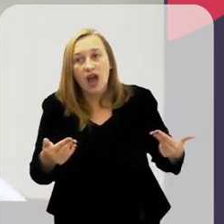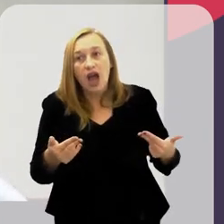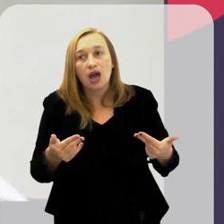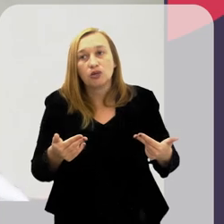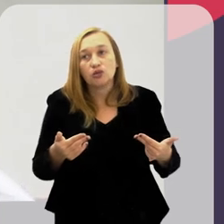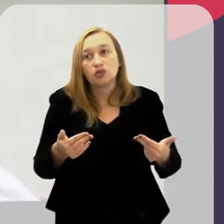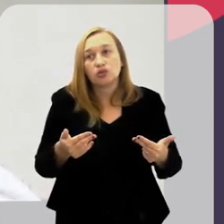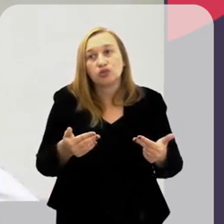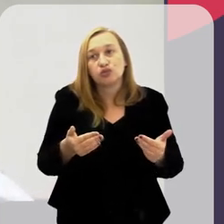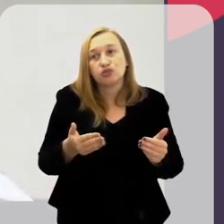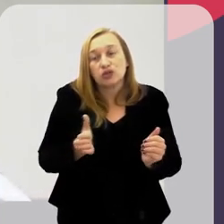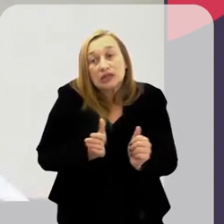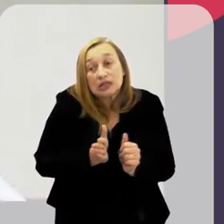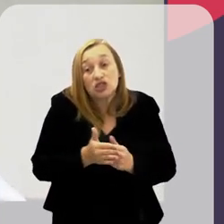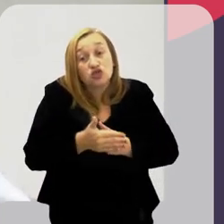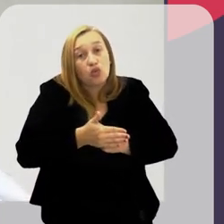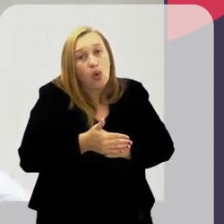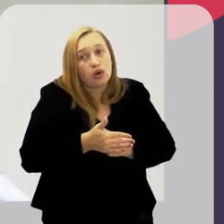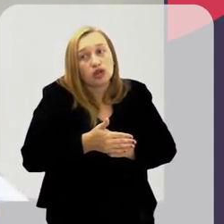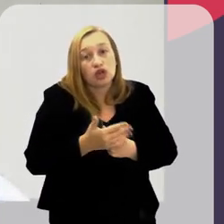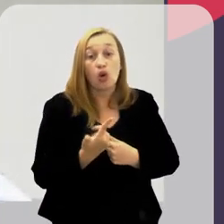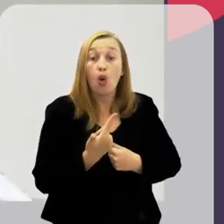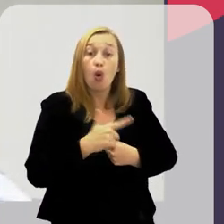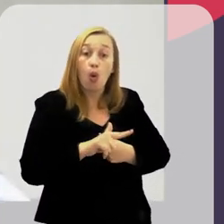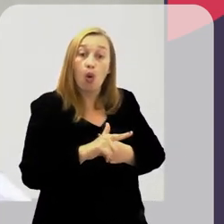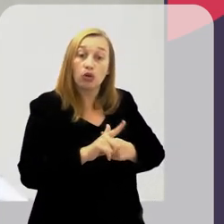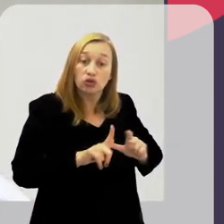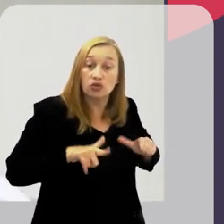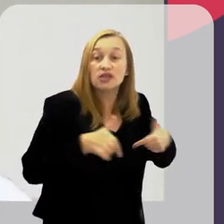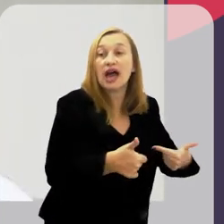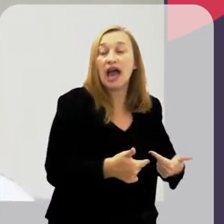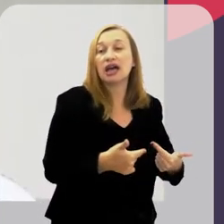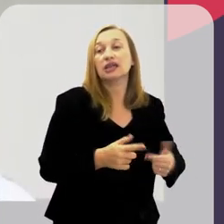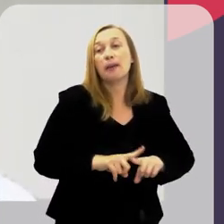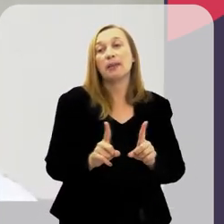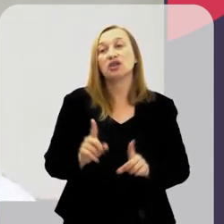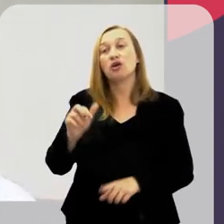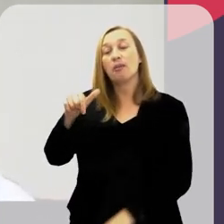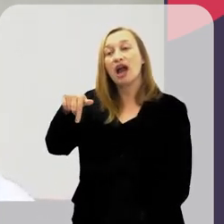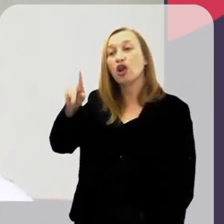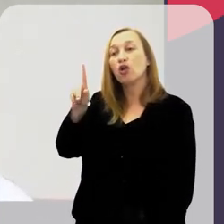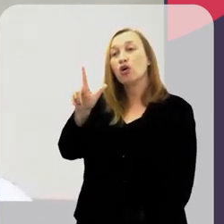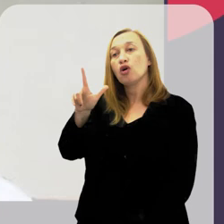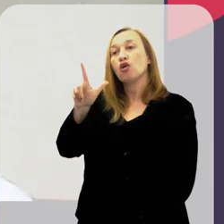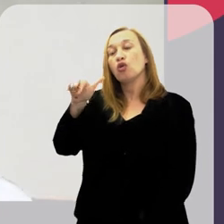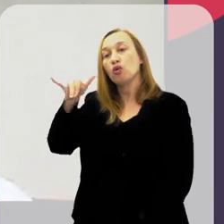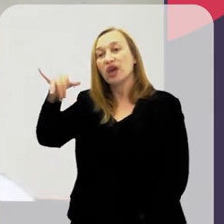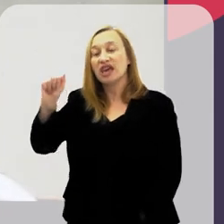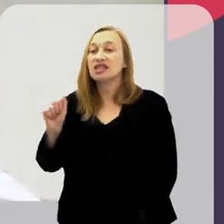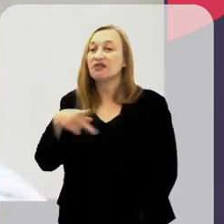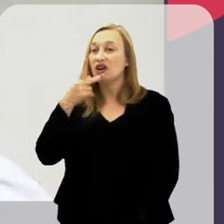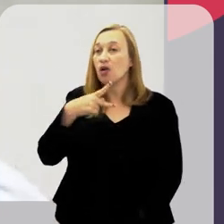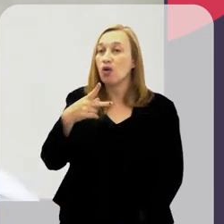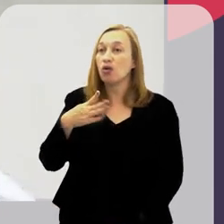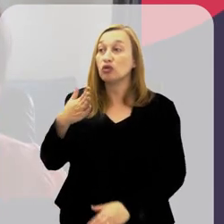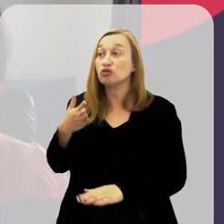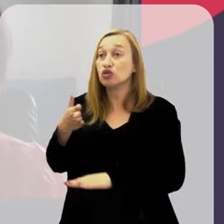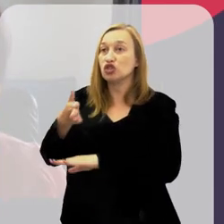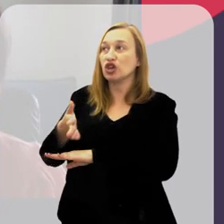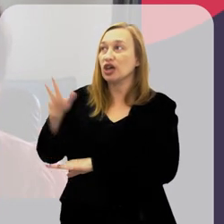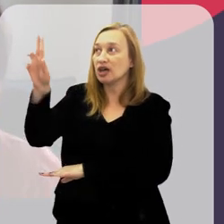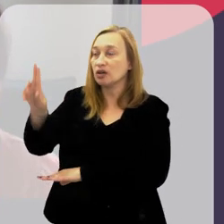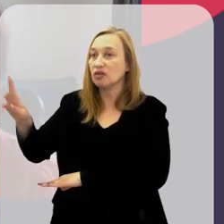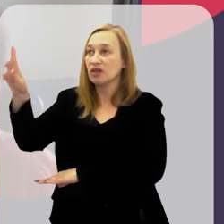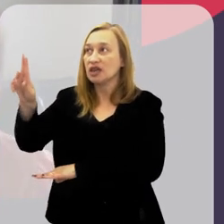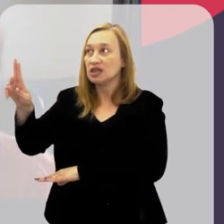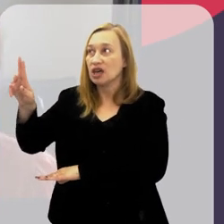aí, muitos se esquivam, outros enfrentam, mas é o que a Ana Luísa falou lá no começo, né? Quando chega na